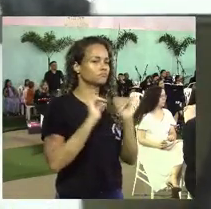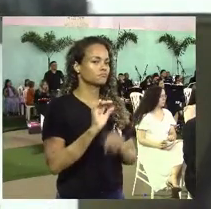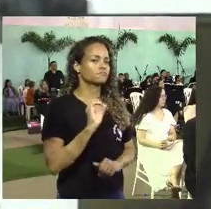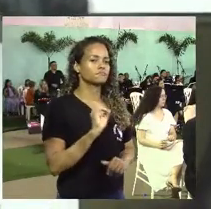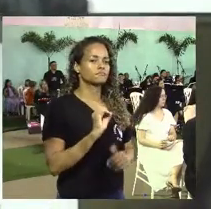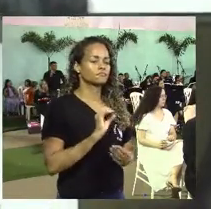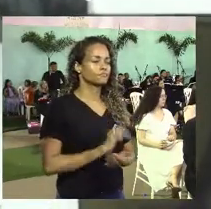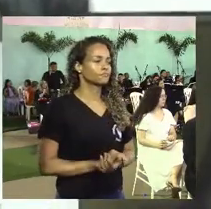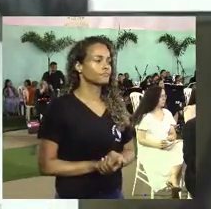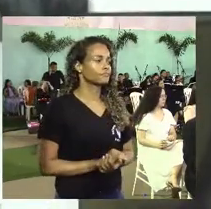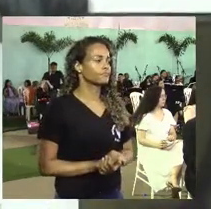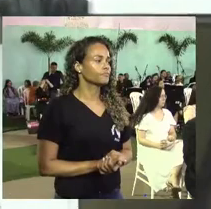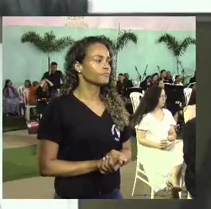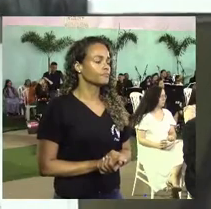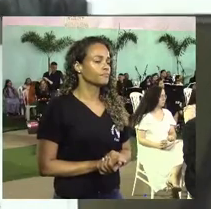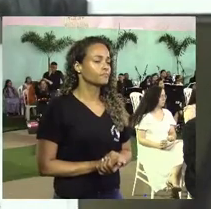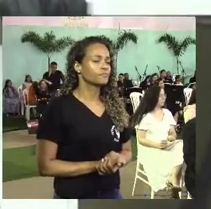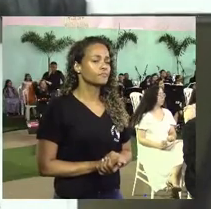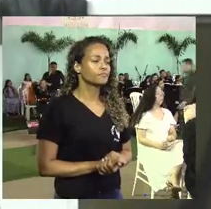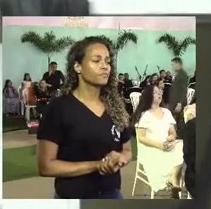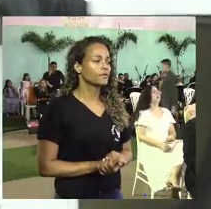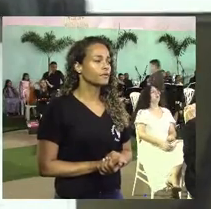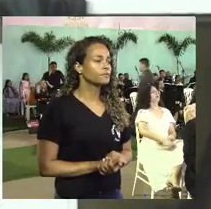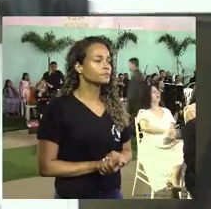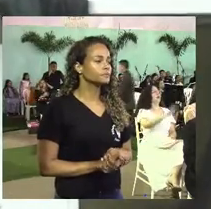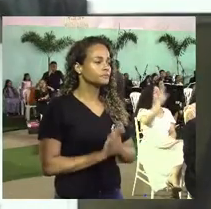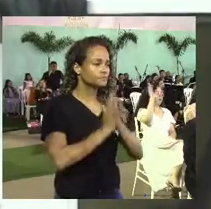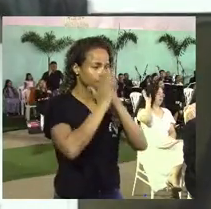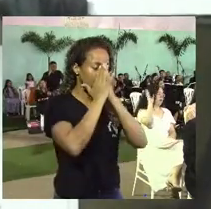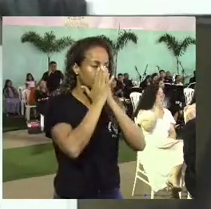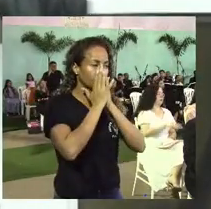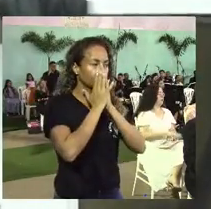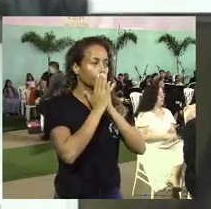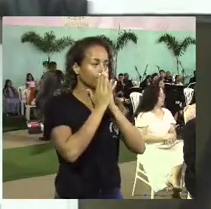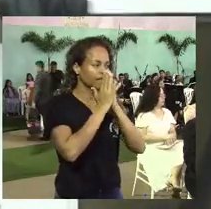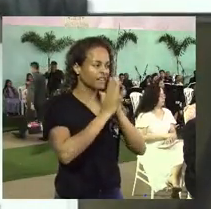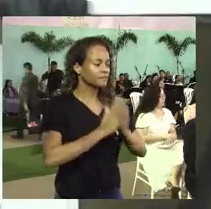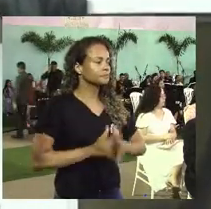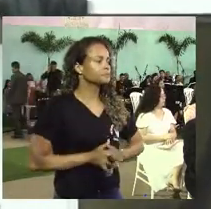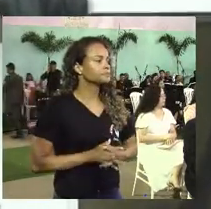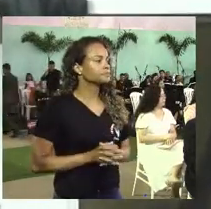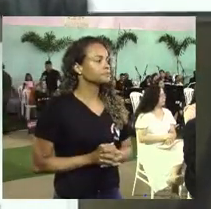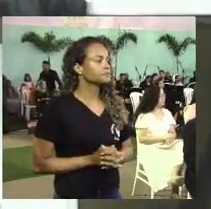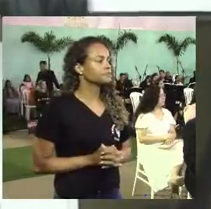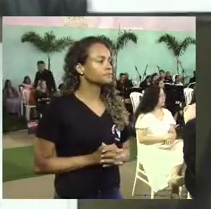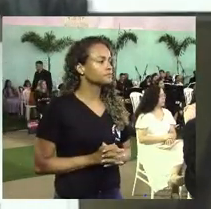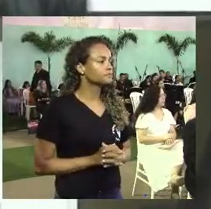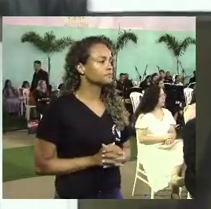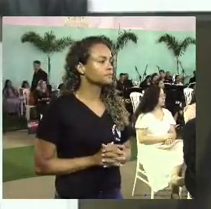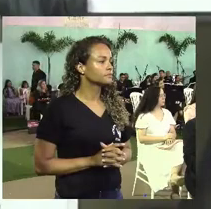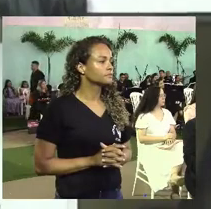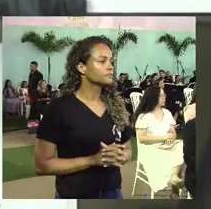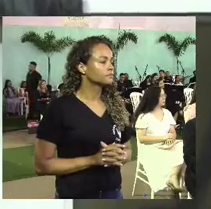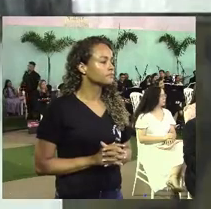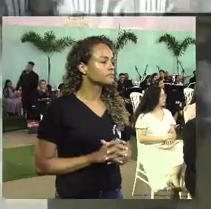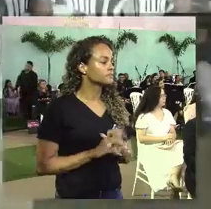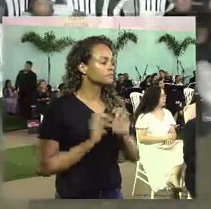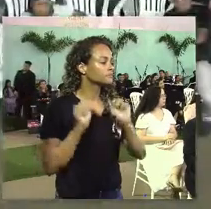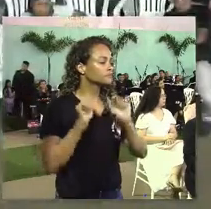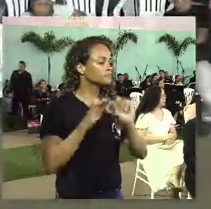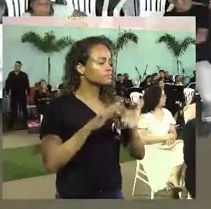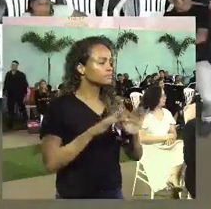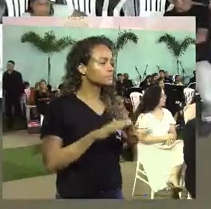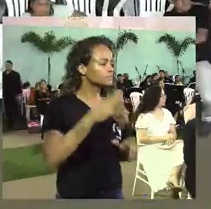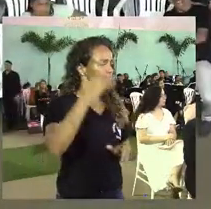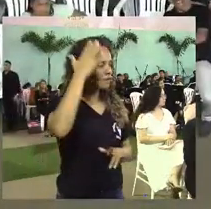para ouvir mais uma alma está vindo aqui para Jesus Cristo coloque a mãozinha sobre a casa dela filhinha coloca a mãozinha isso abençoa ela vai